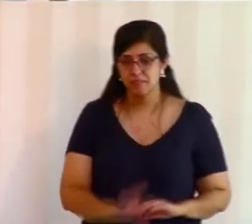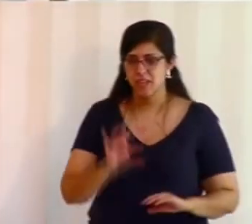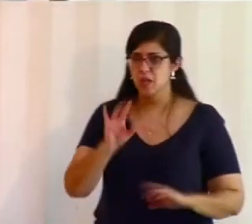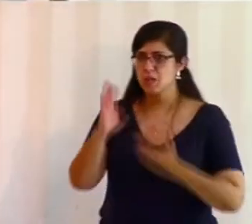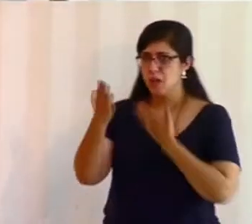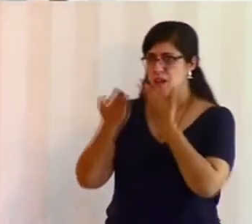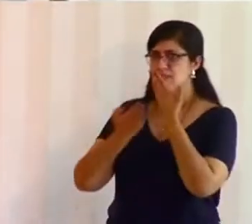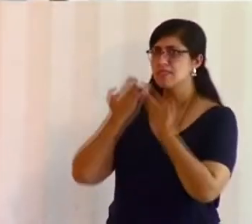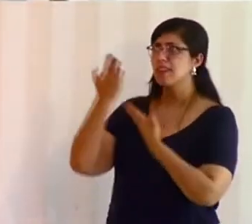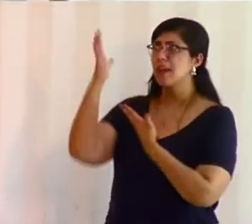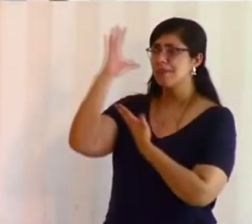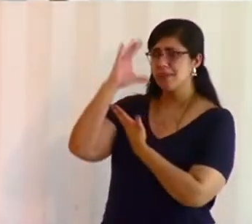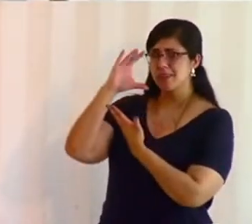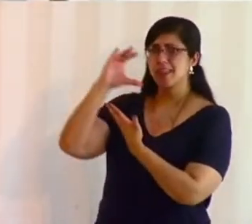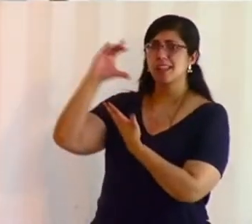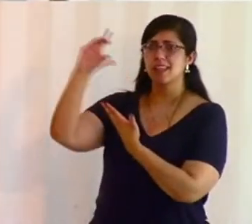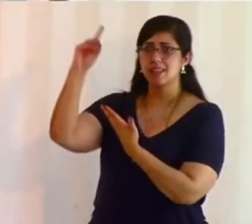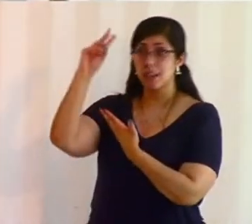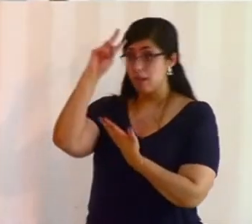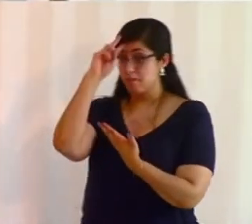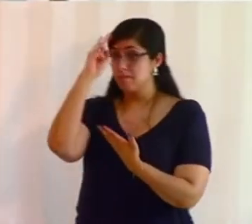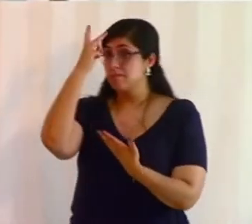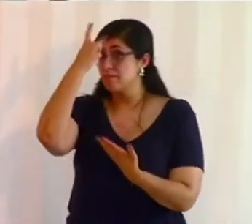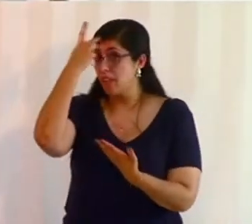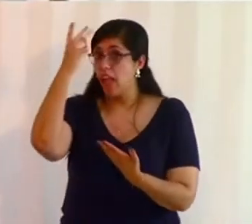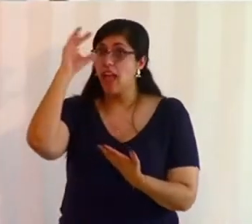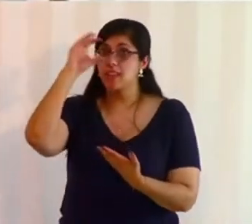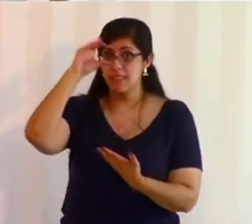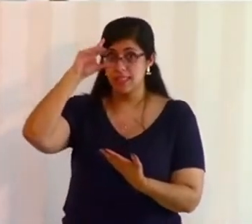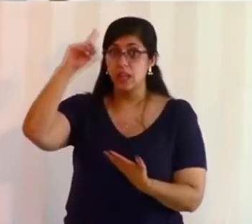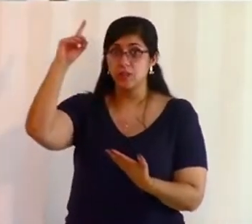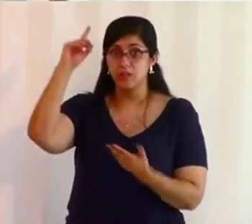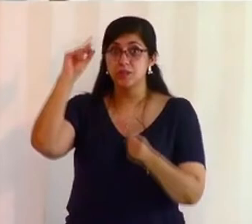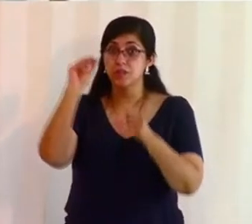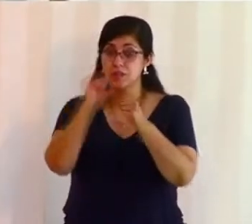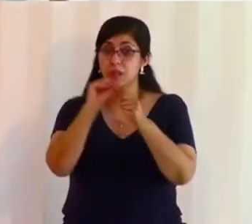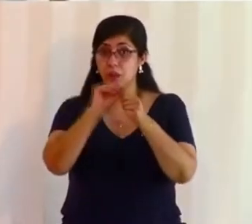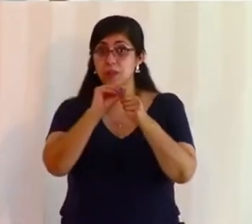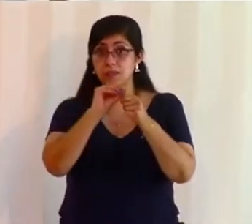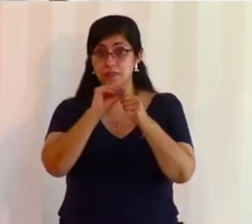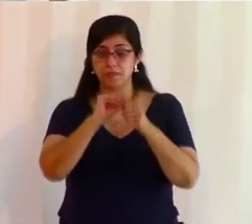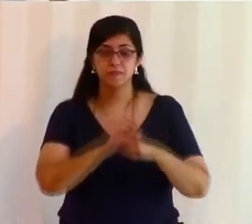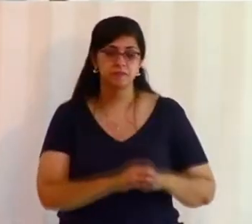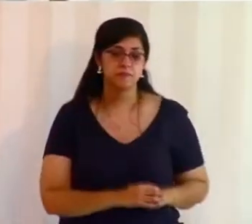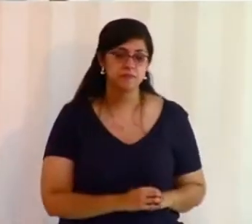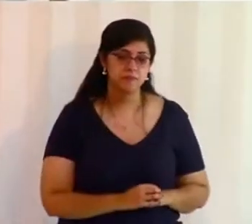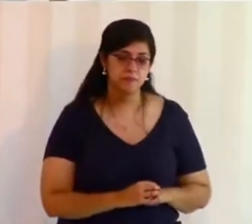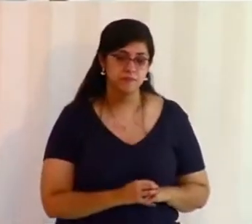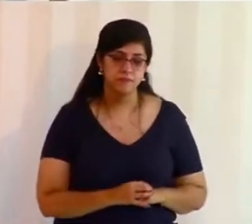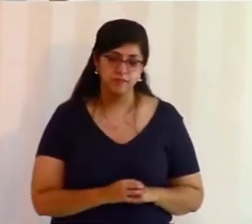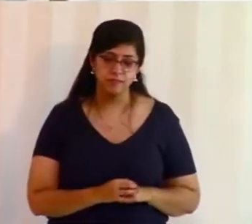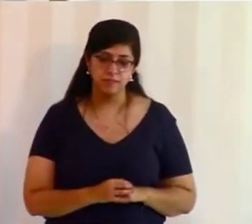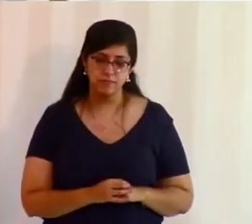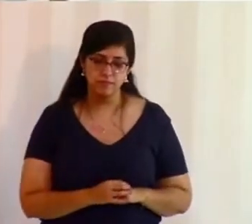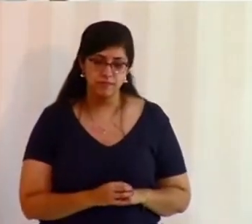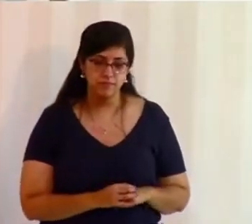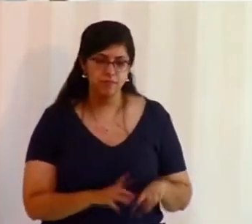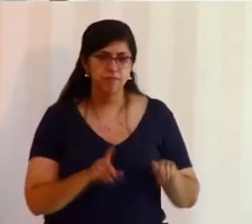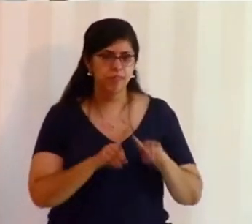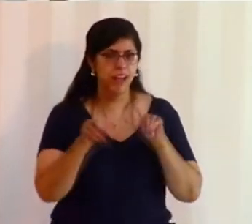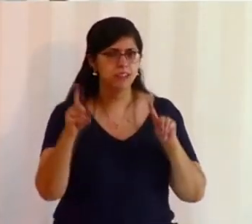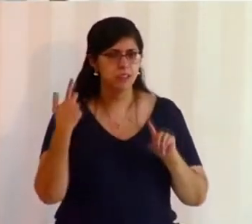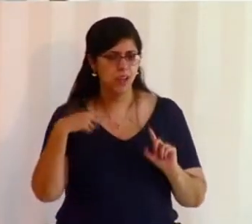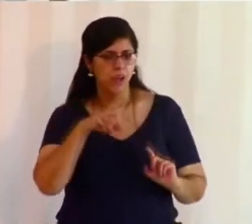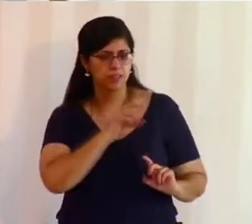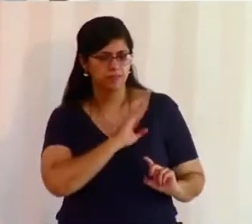servo, uma serva. Quem converte, quem transforma, quem liberta é o Senhor. Mas se prepare